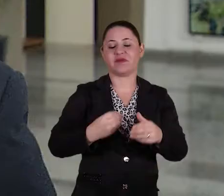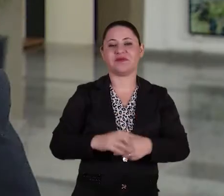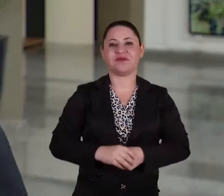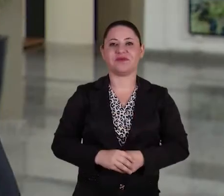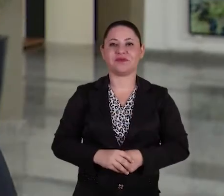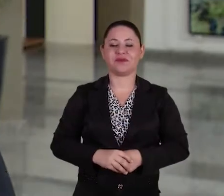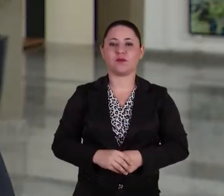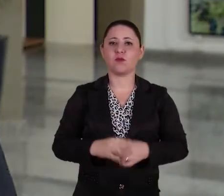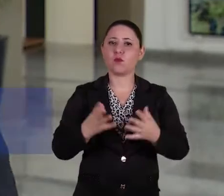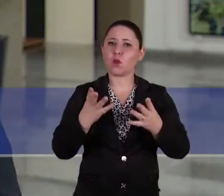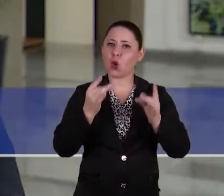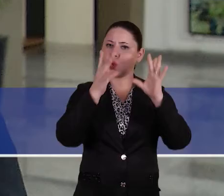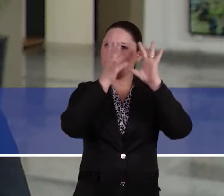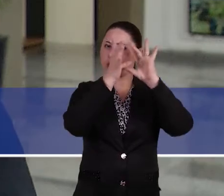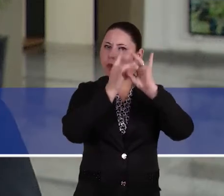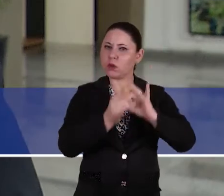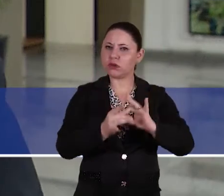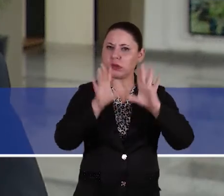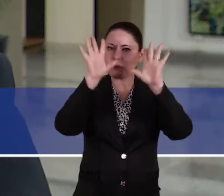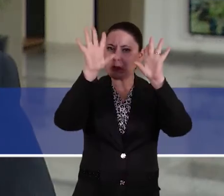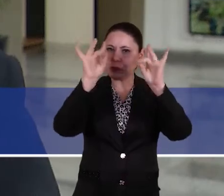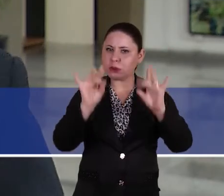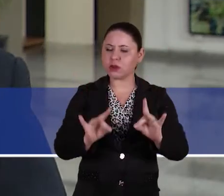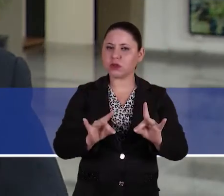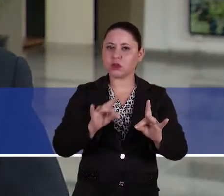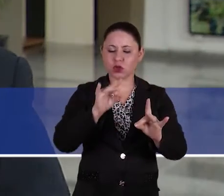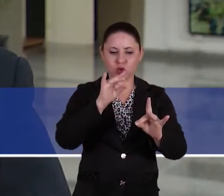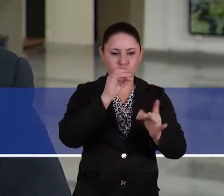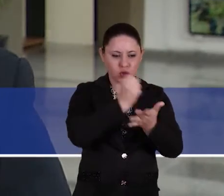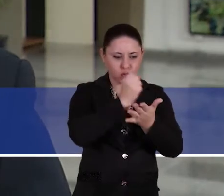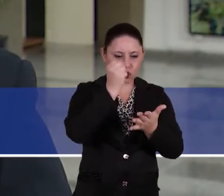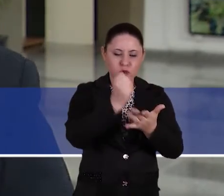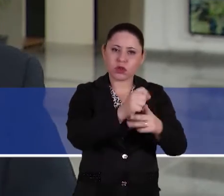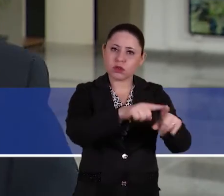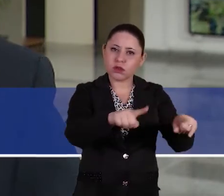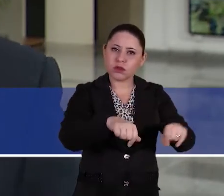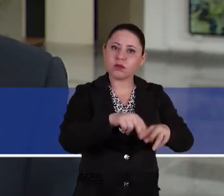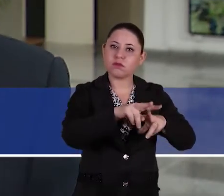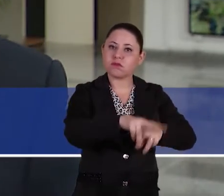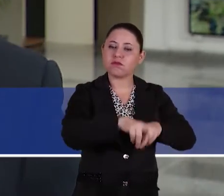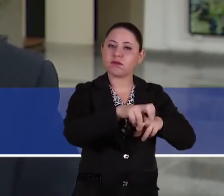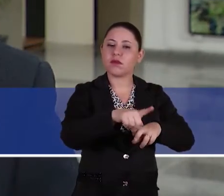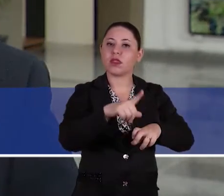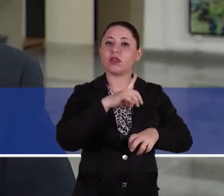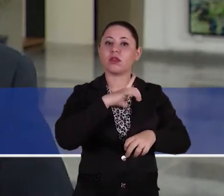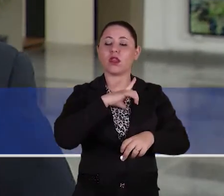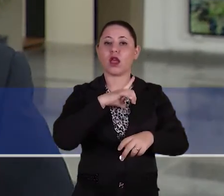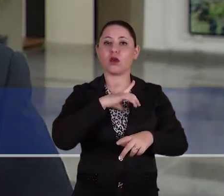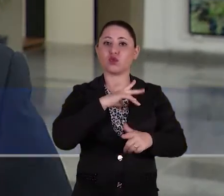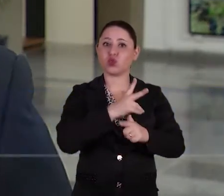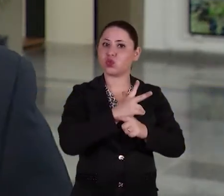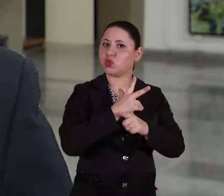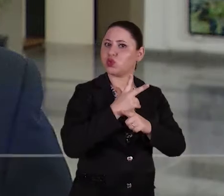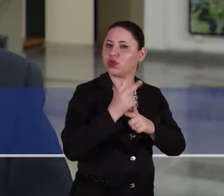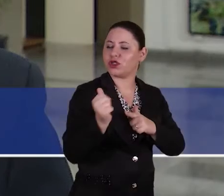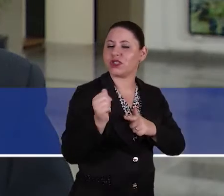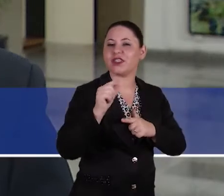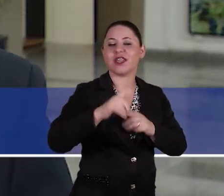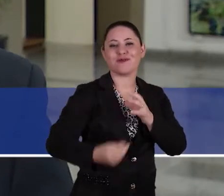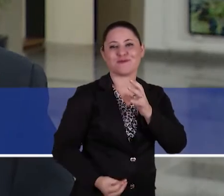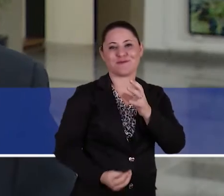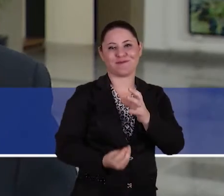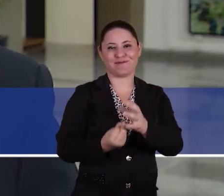membros. Além de vários aspectos na questão de regularização fundiária, nós temos uma grande conquista que